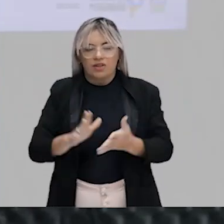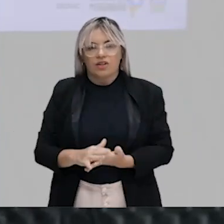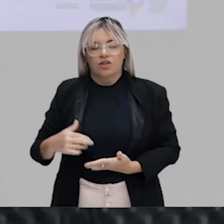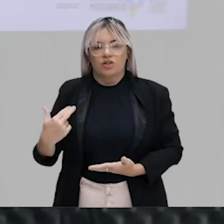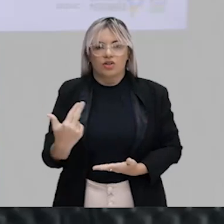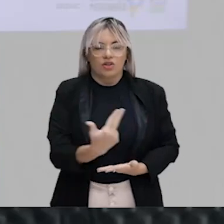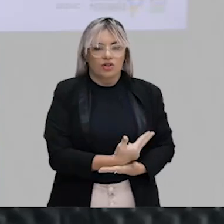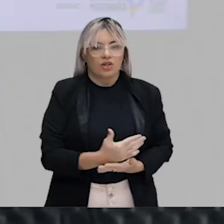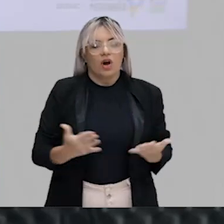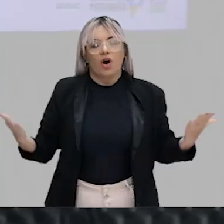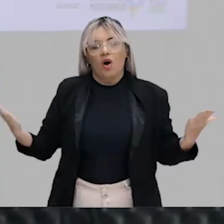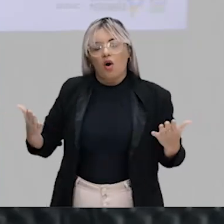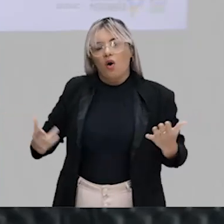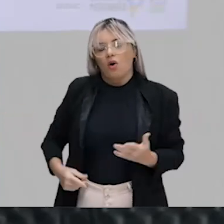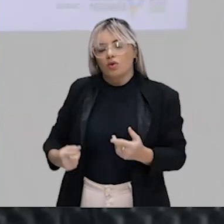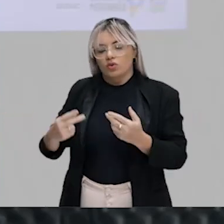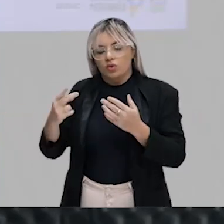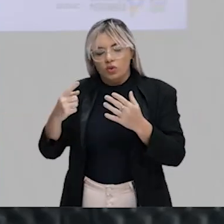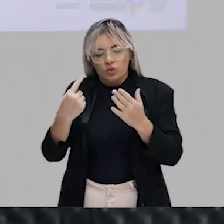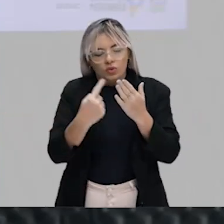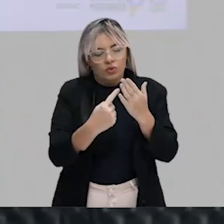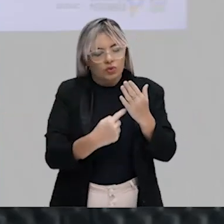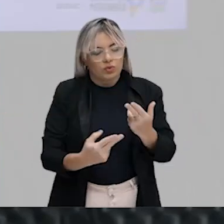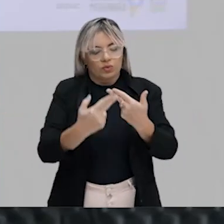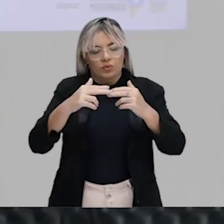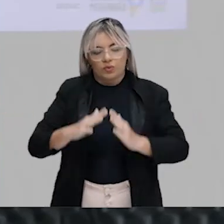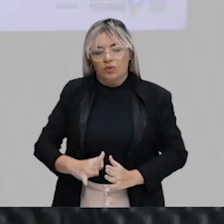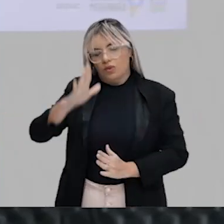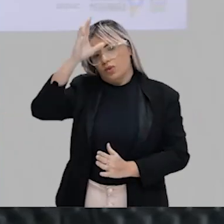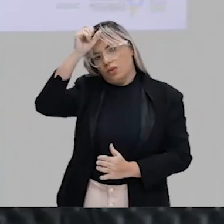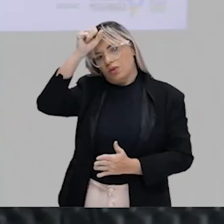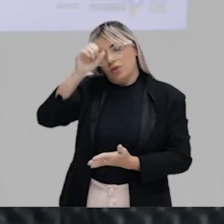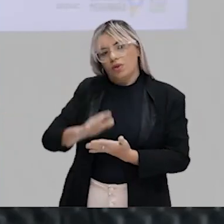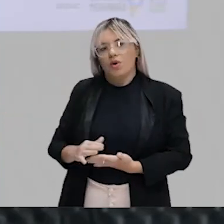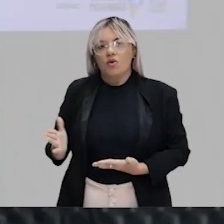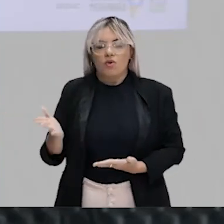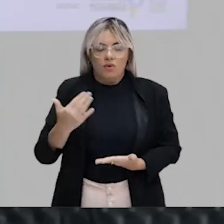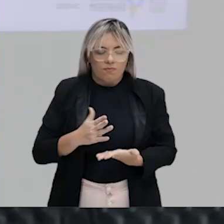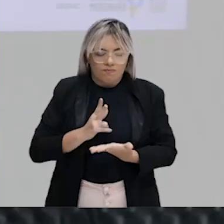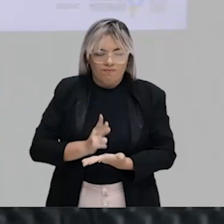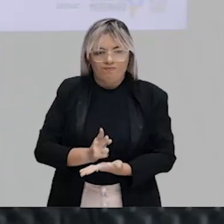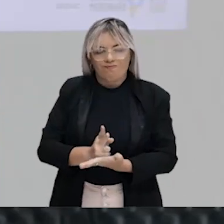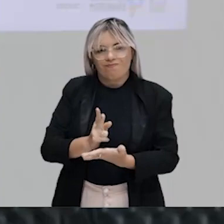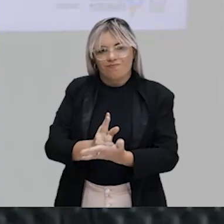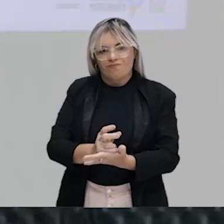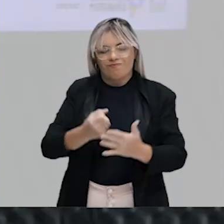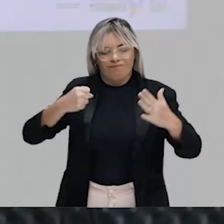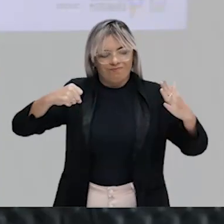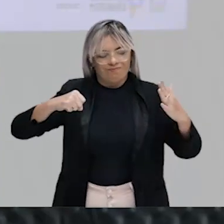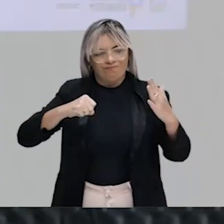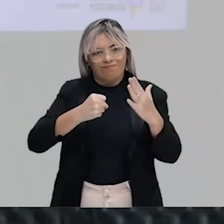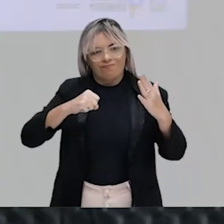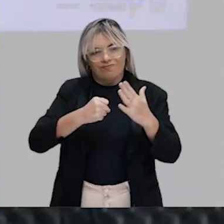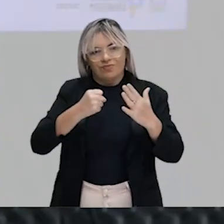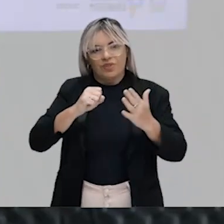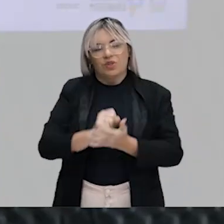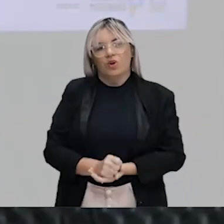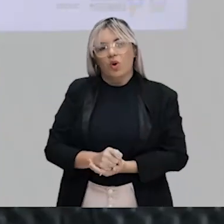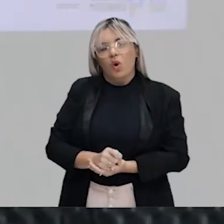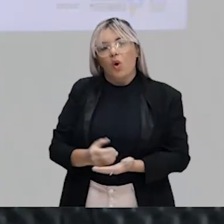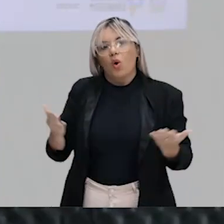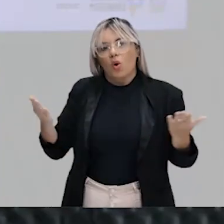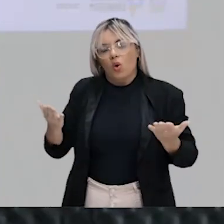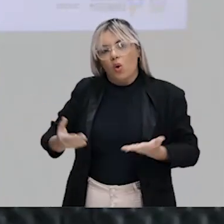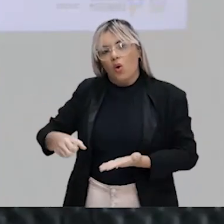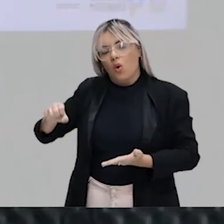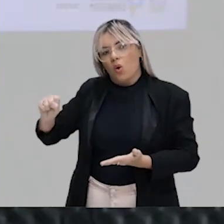projeto Fique em Casa Aprendendo, nós iremos dar continuidade aos nossos estudos sobre lutas. Já é a nossa oitava aula voltada aí